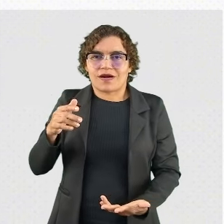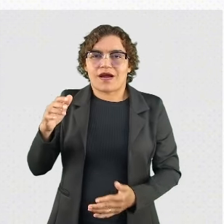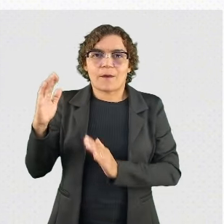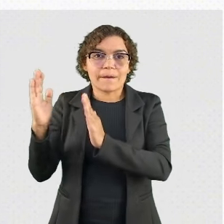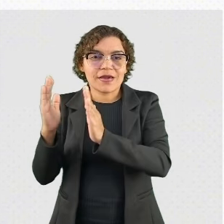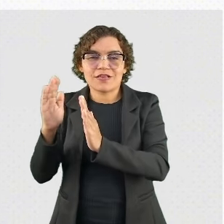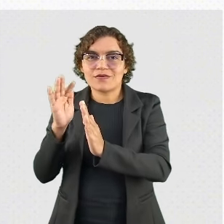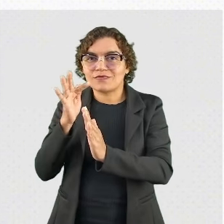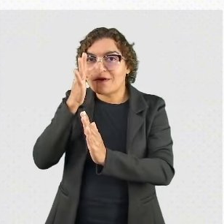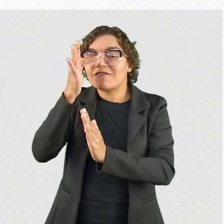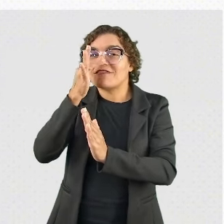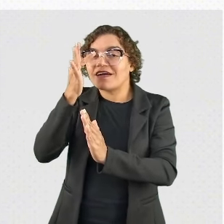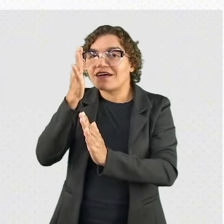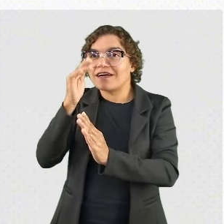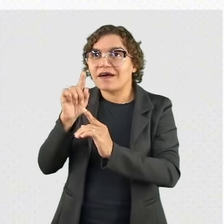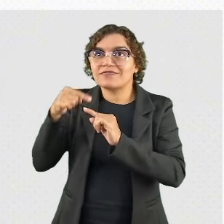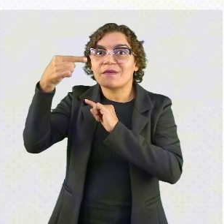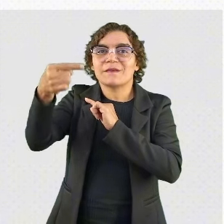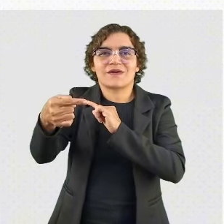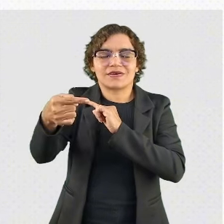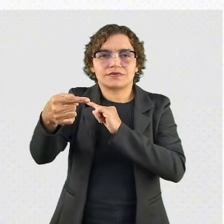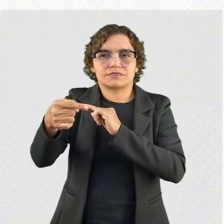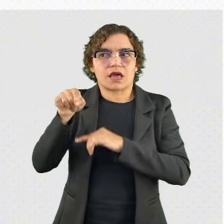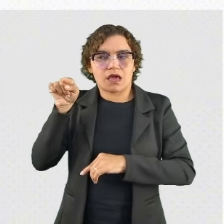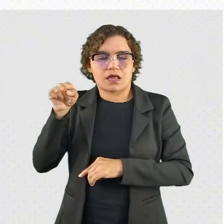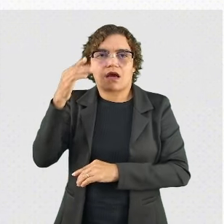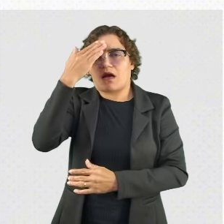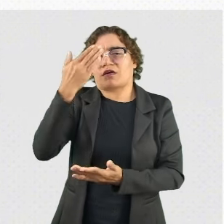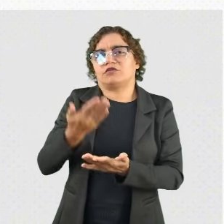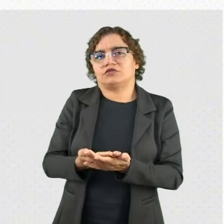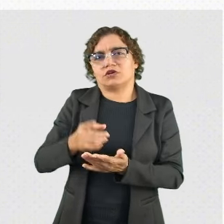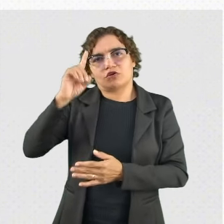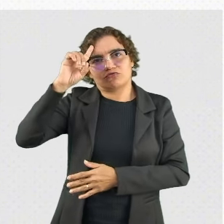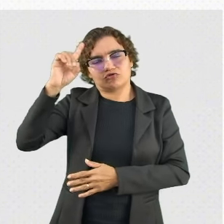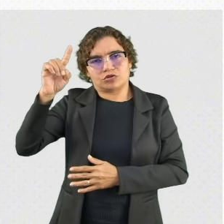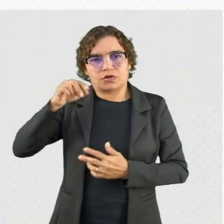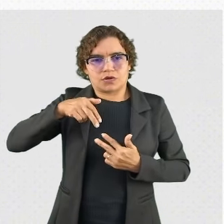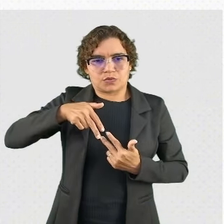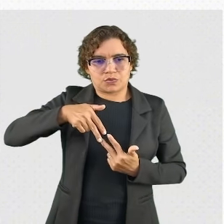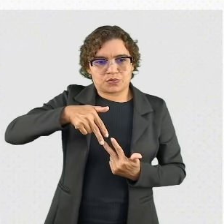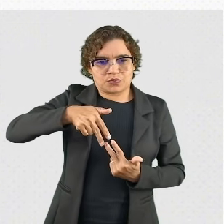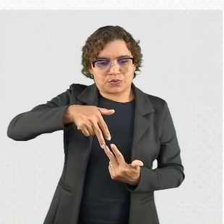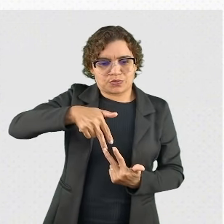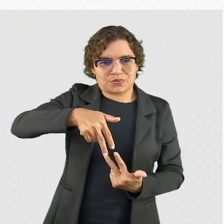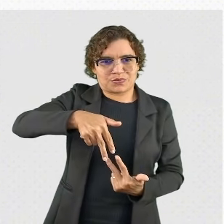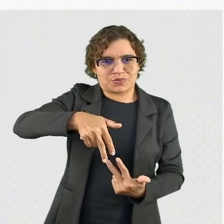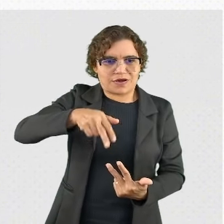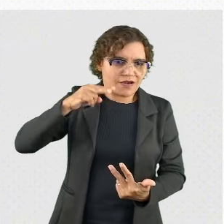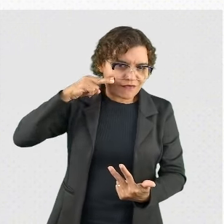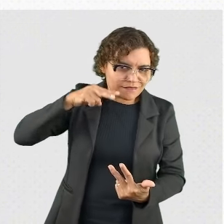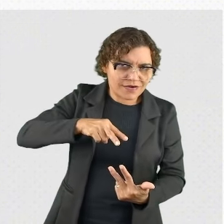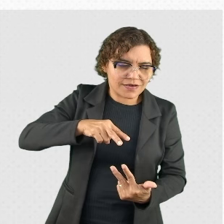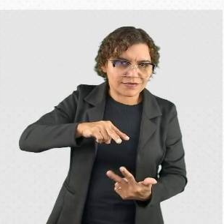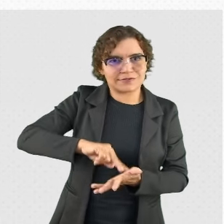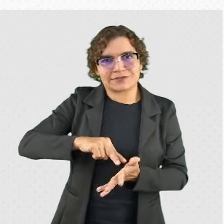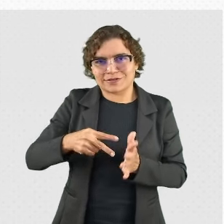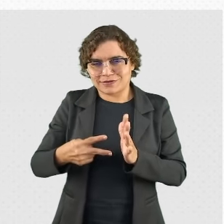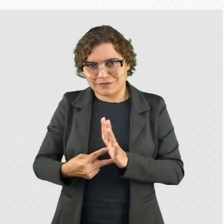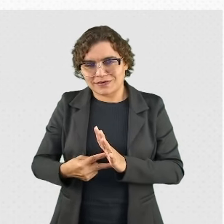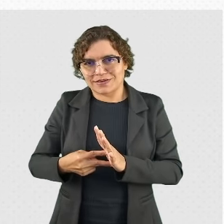crença. Ele acredita no dia do porco do campo. Nesse dia o porco do campo passa pela sombra dele. E aí isso significa